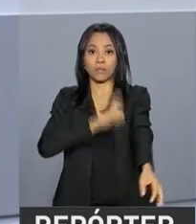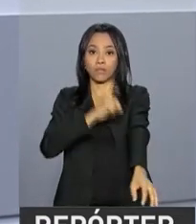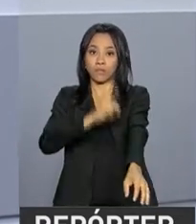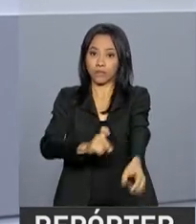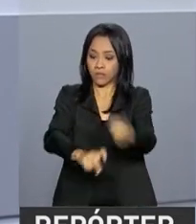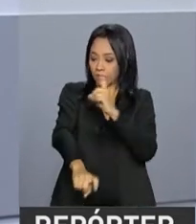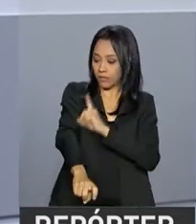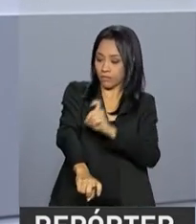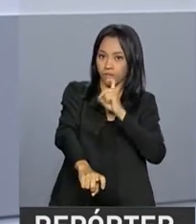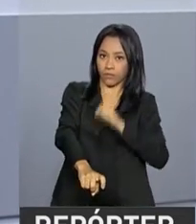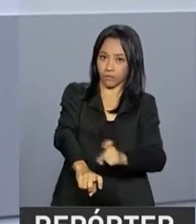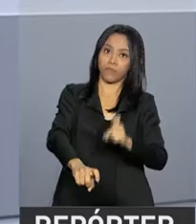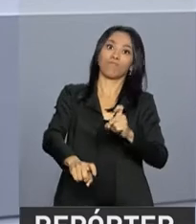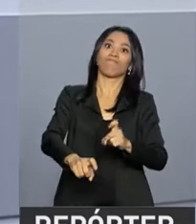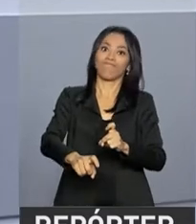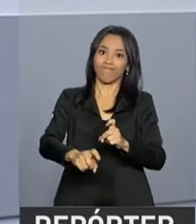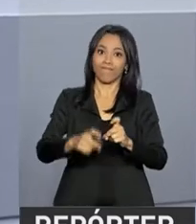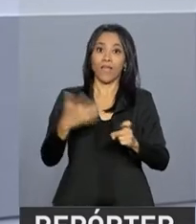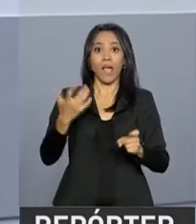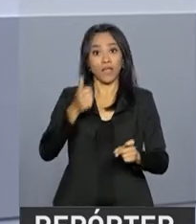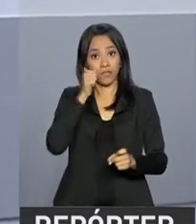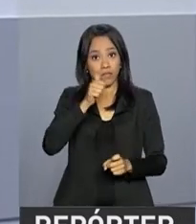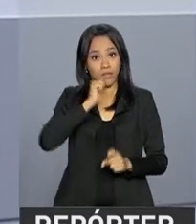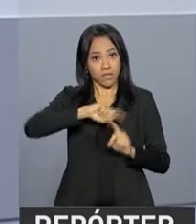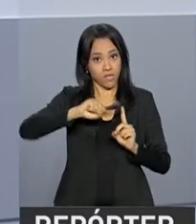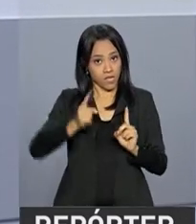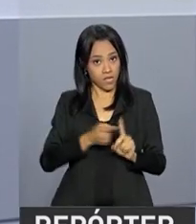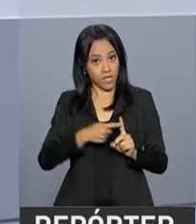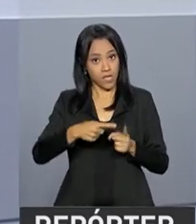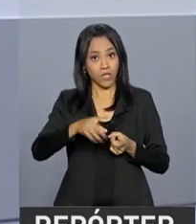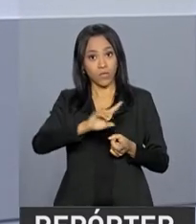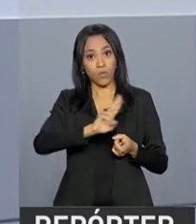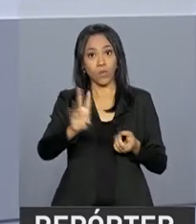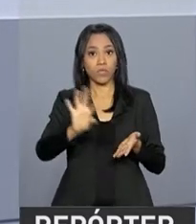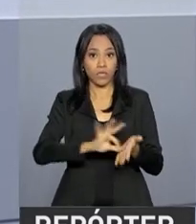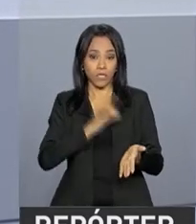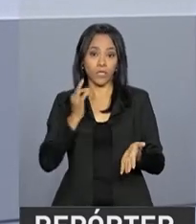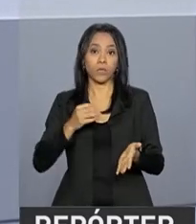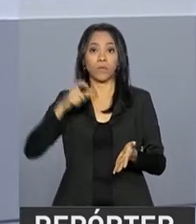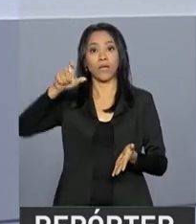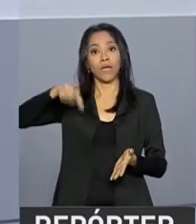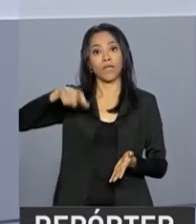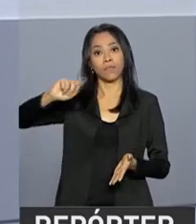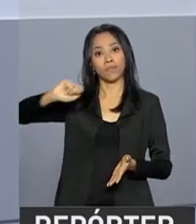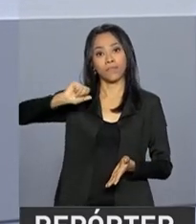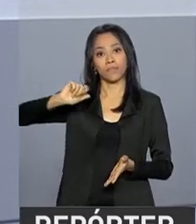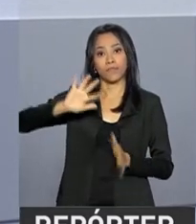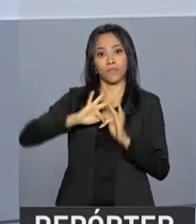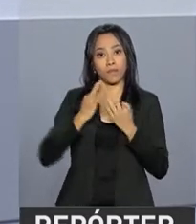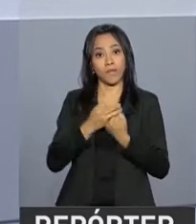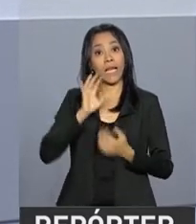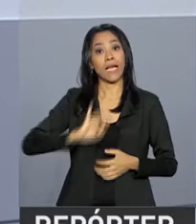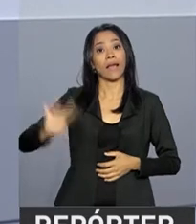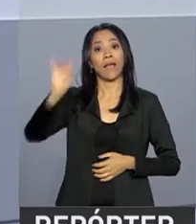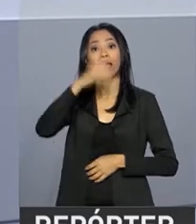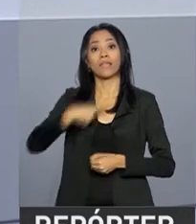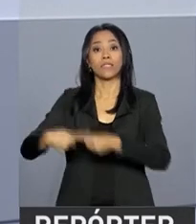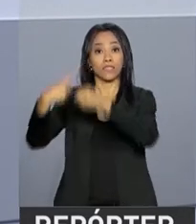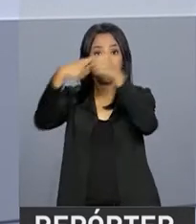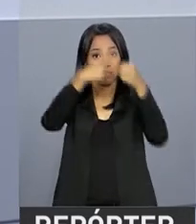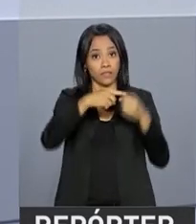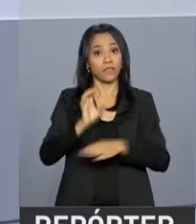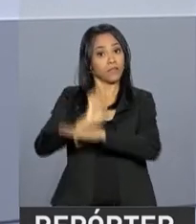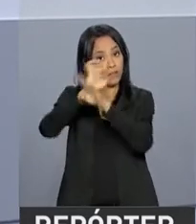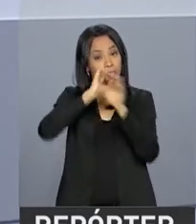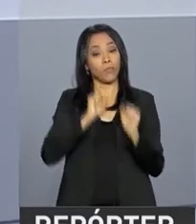sus agora além da cia antes cadastradas no programa bolsa família cada estado e município pode escolher o público alvo